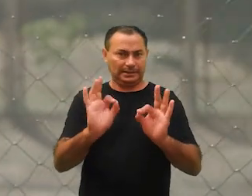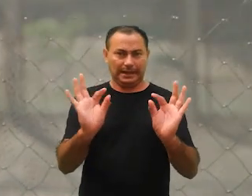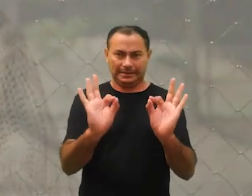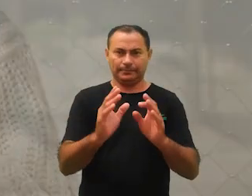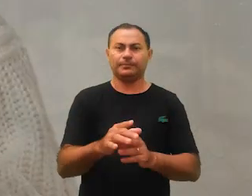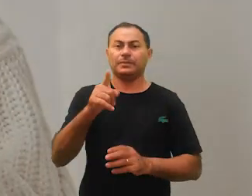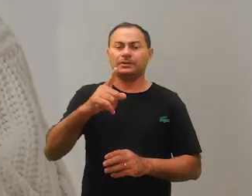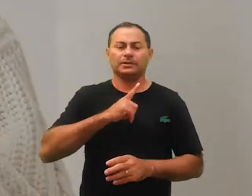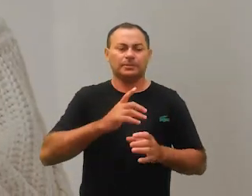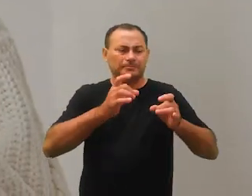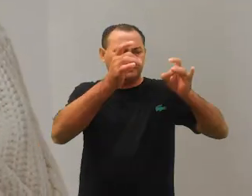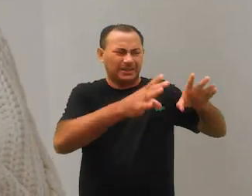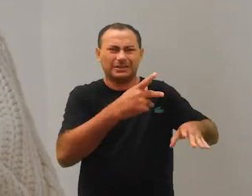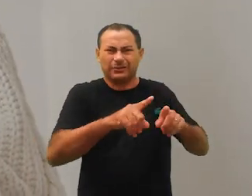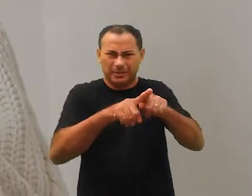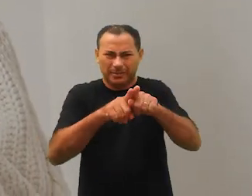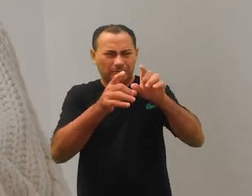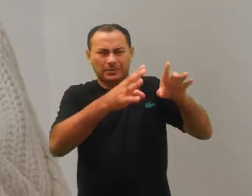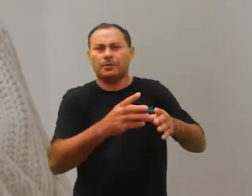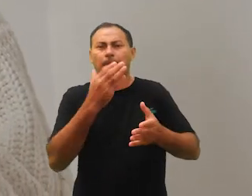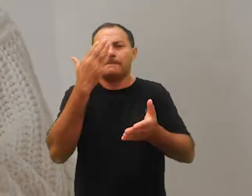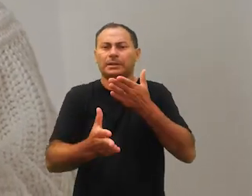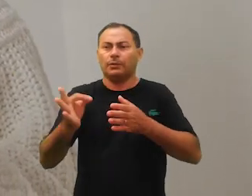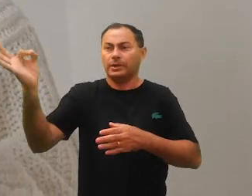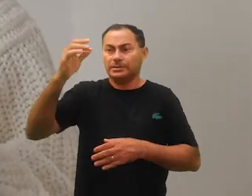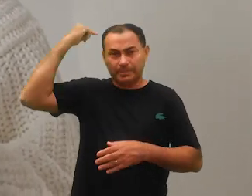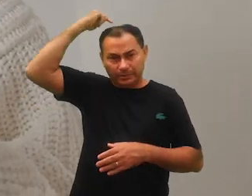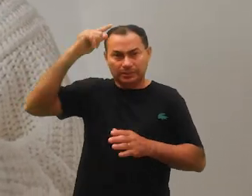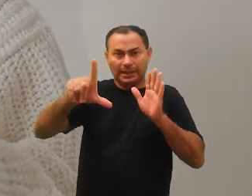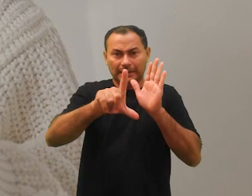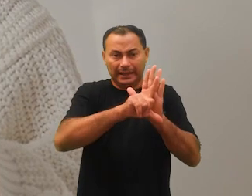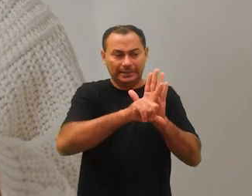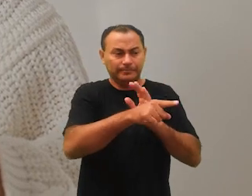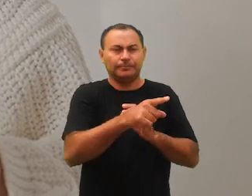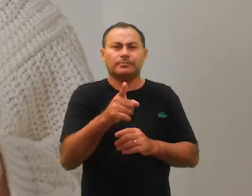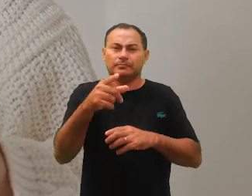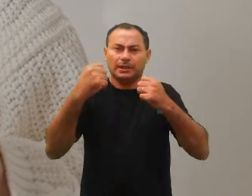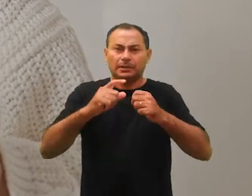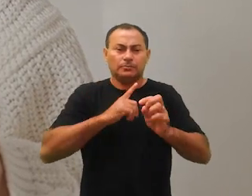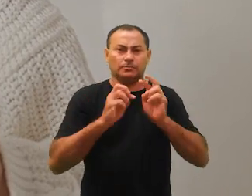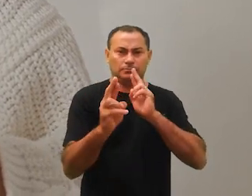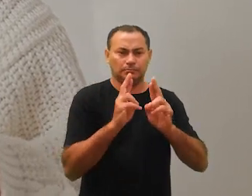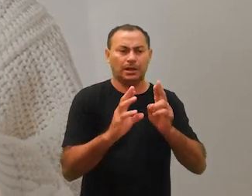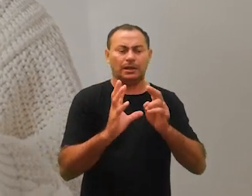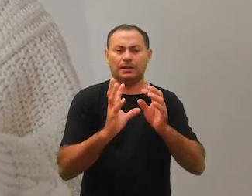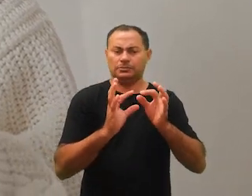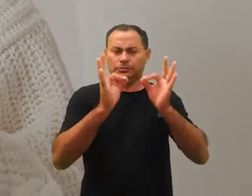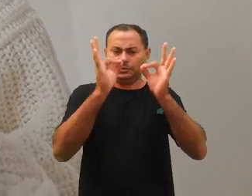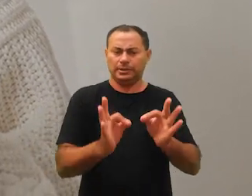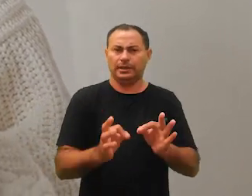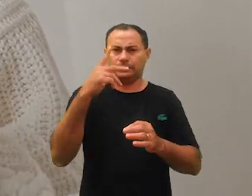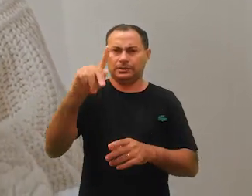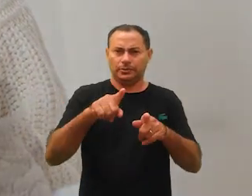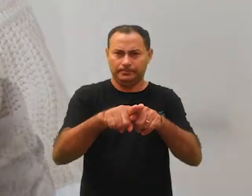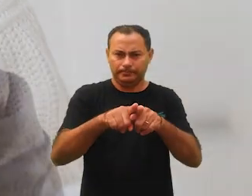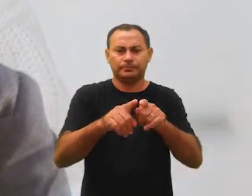coração. Se você estiver desprezando seu irmão, você perdeu o espírito da lei. Você deve ter um relacionamento limpo com o